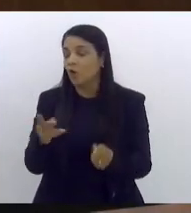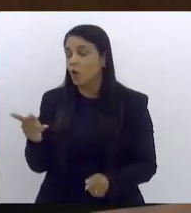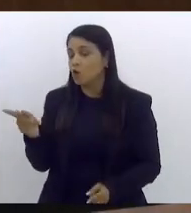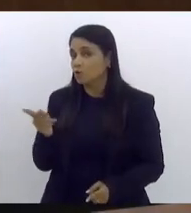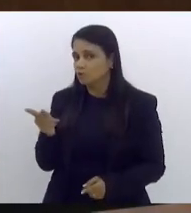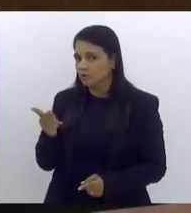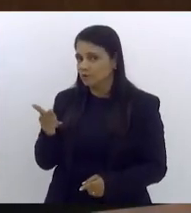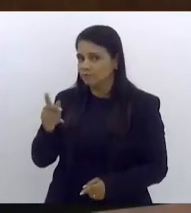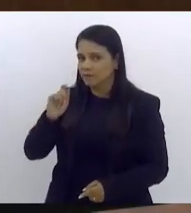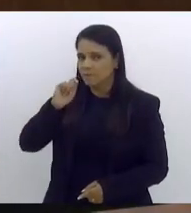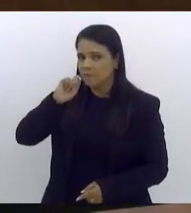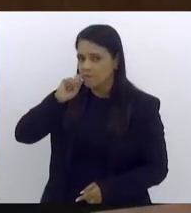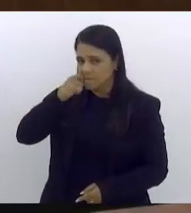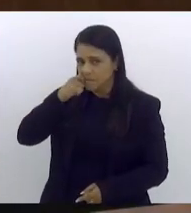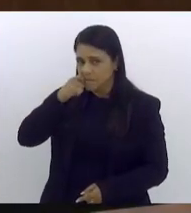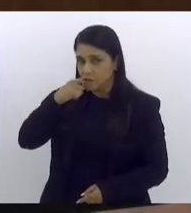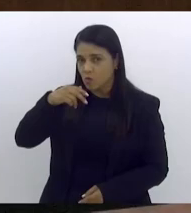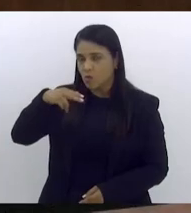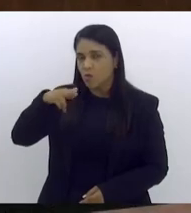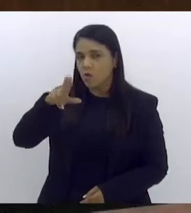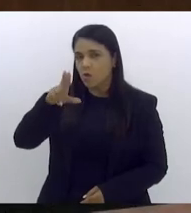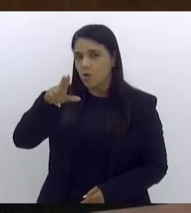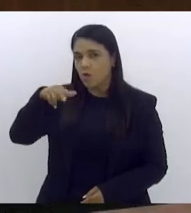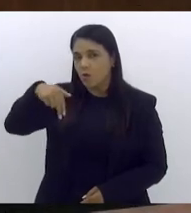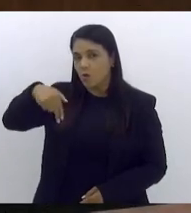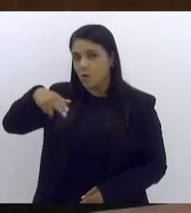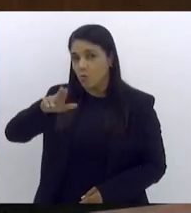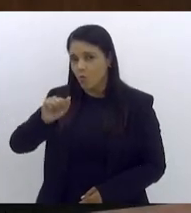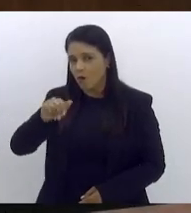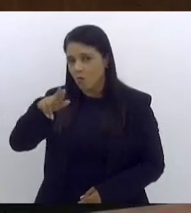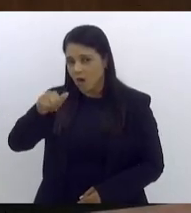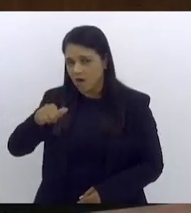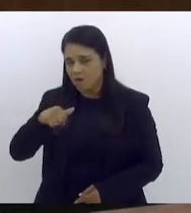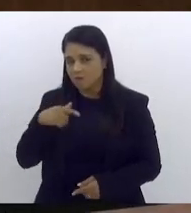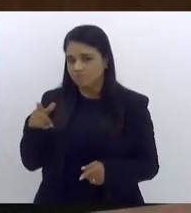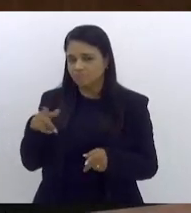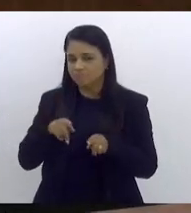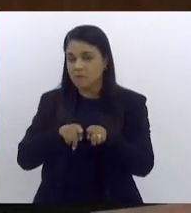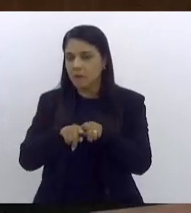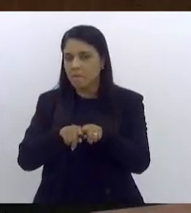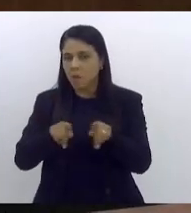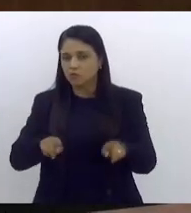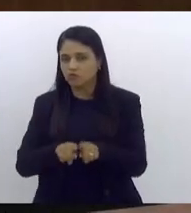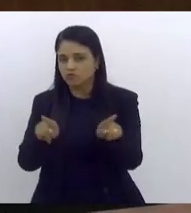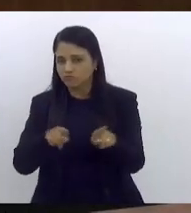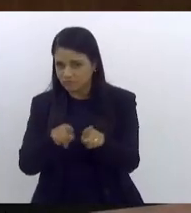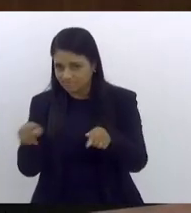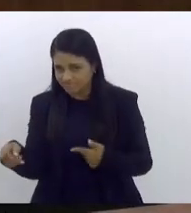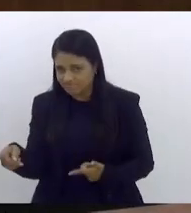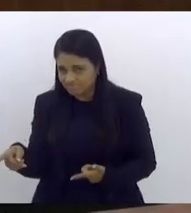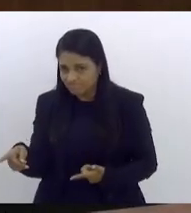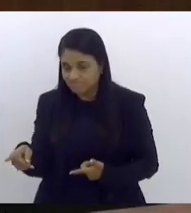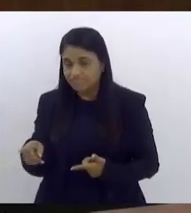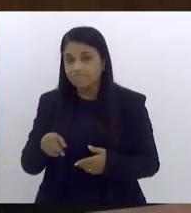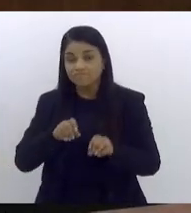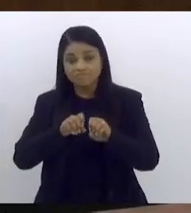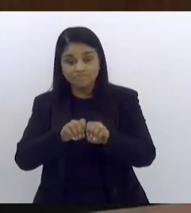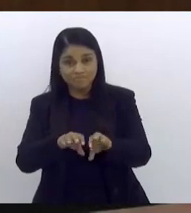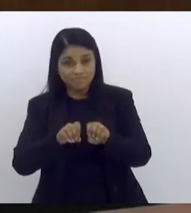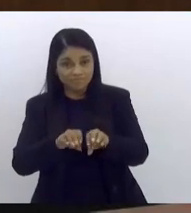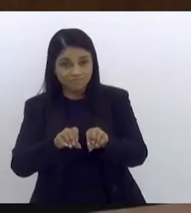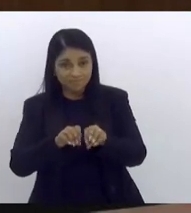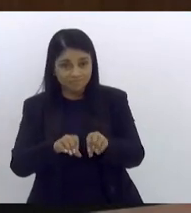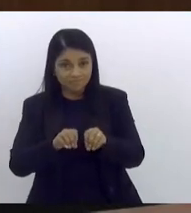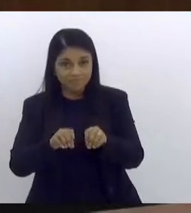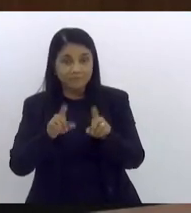Quaquá e Eduardo Paes. A educação de Maricá, o secretário de